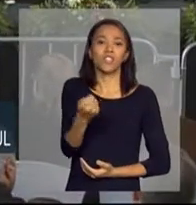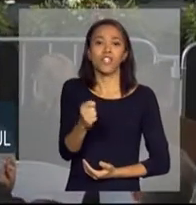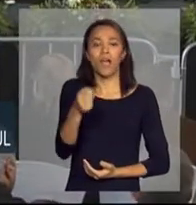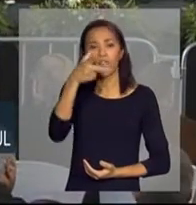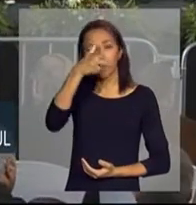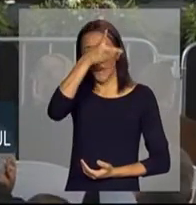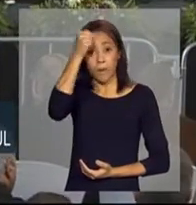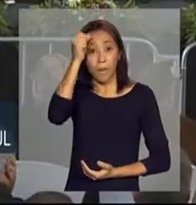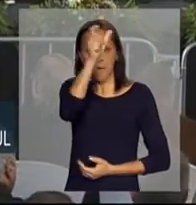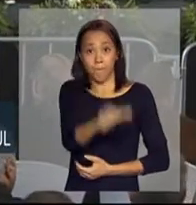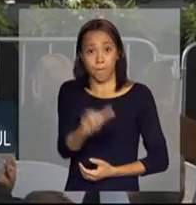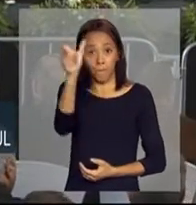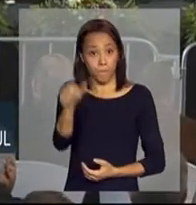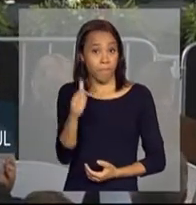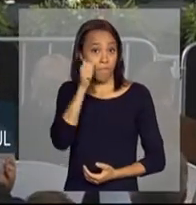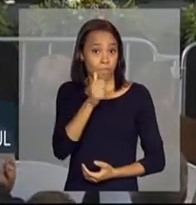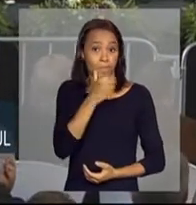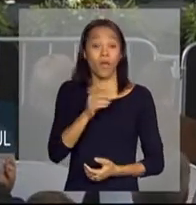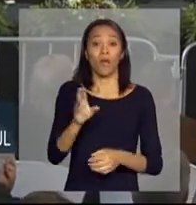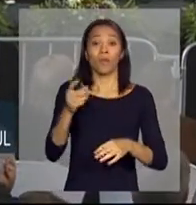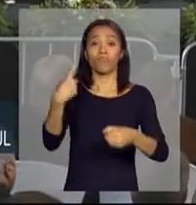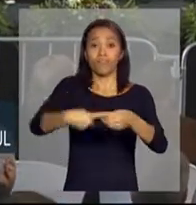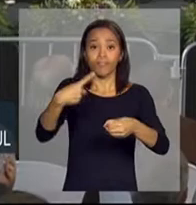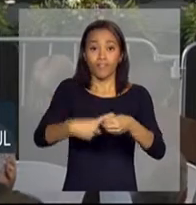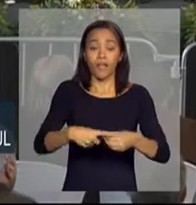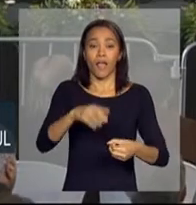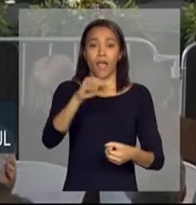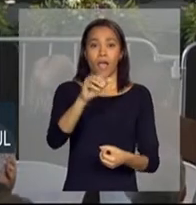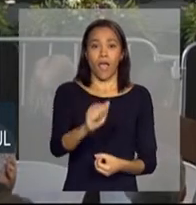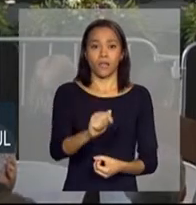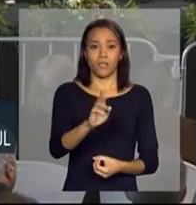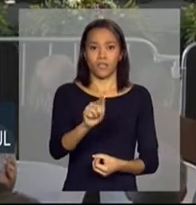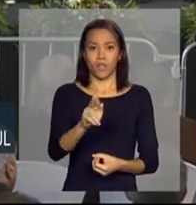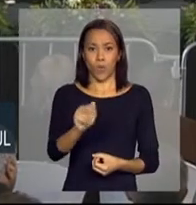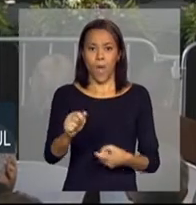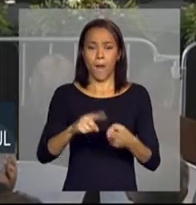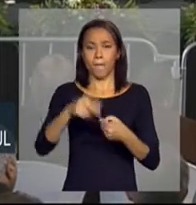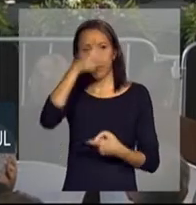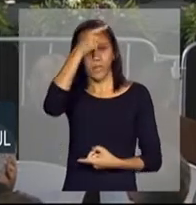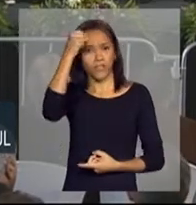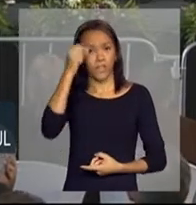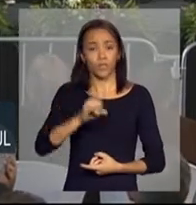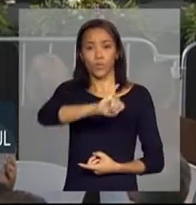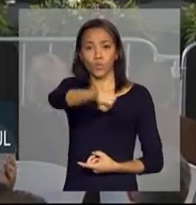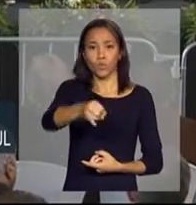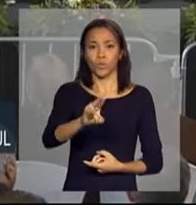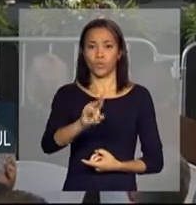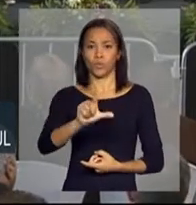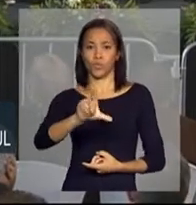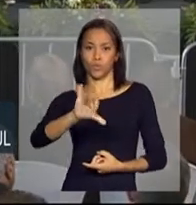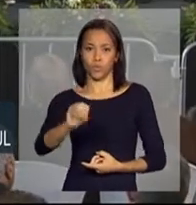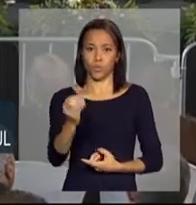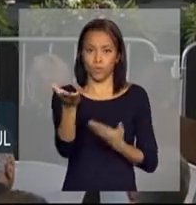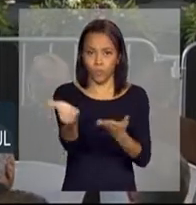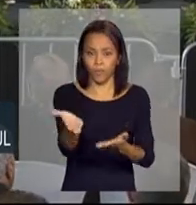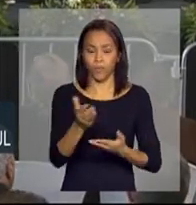prefeitas dos seguintes municípios: Aceguá, prefeito Júlio César Vinholes Pinto;